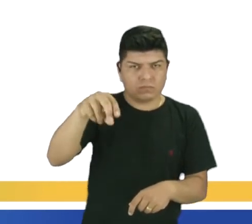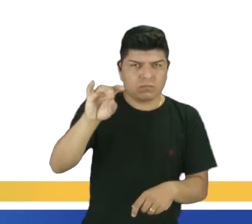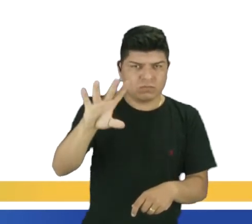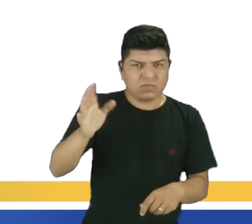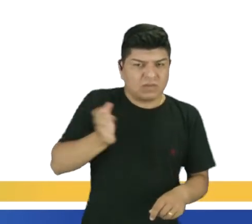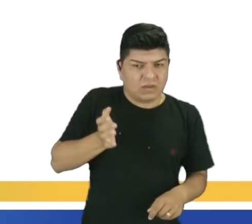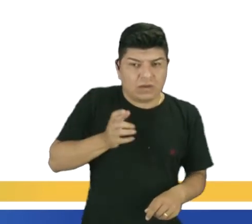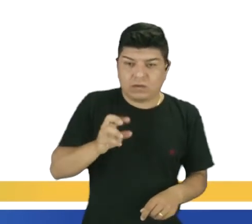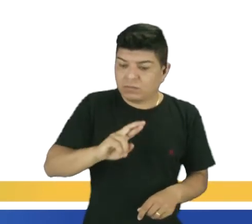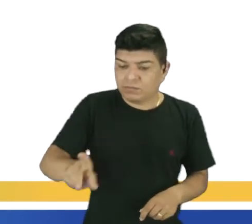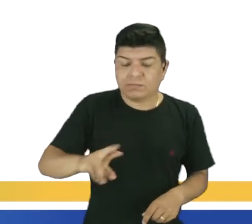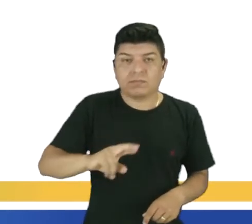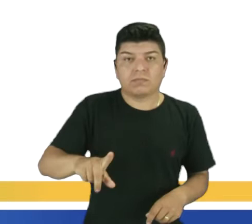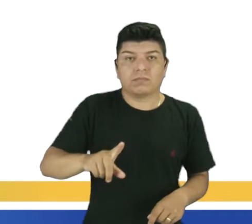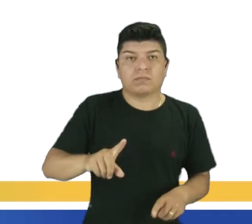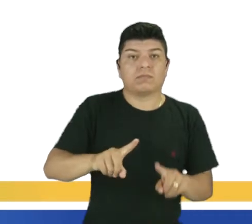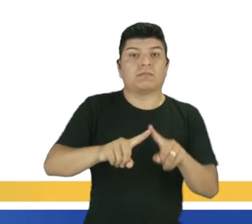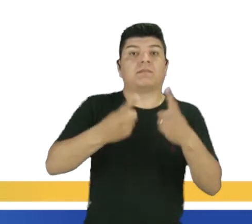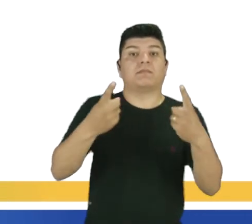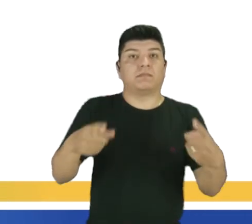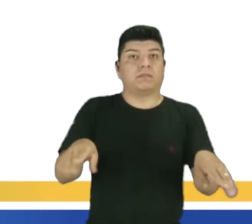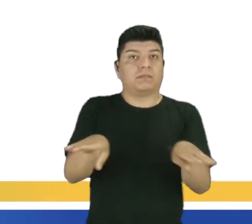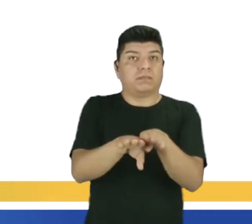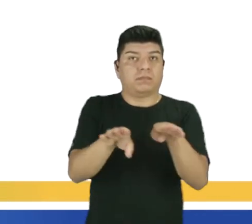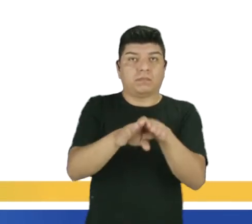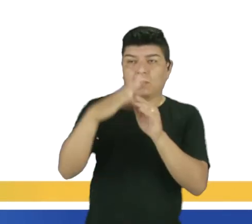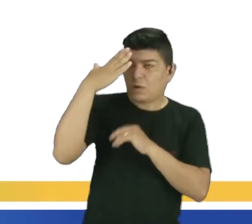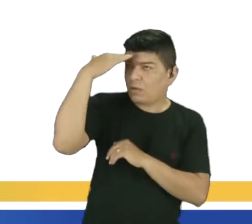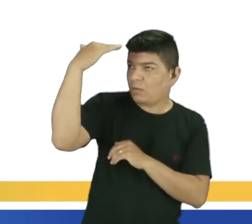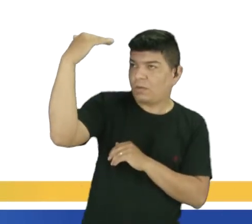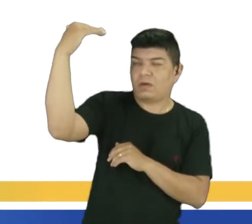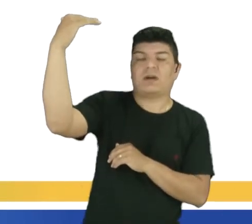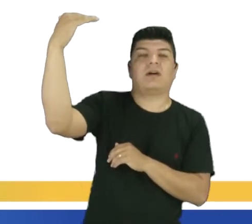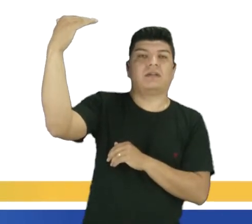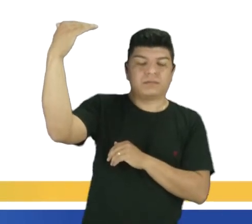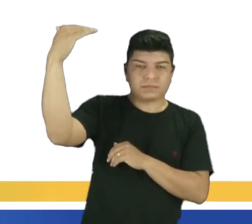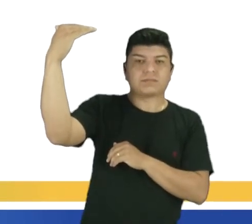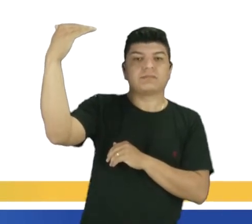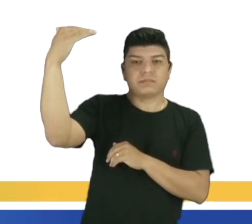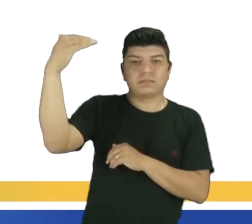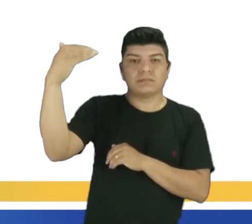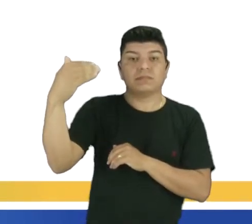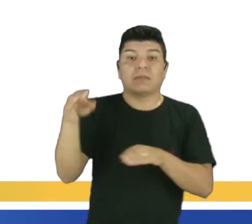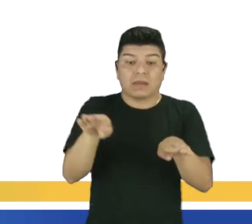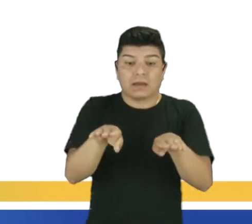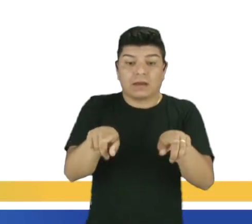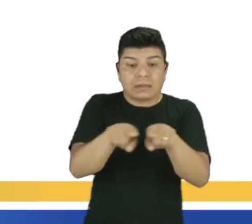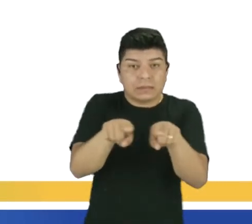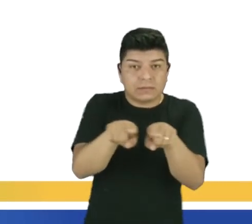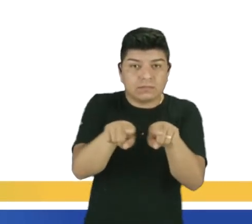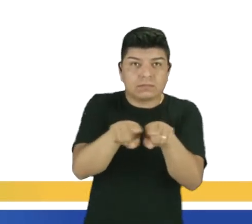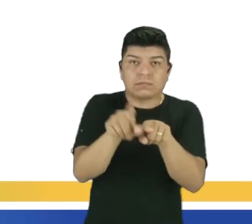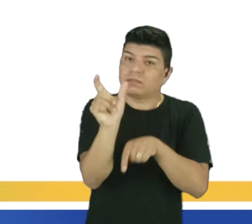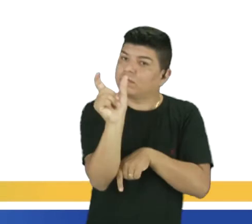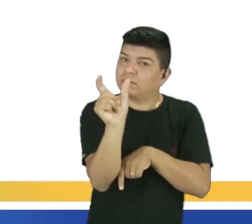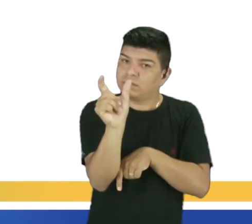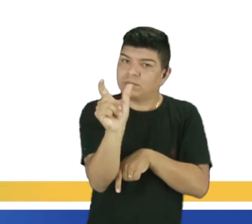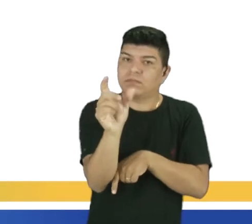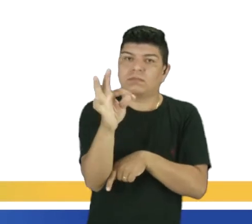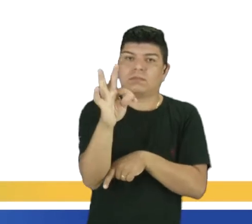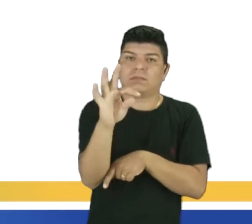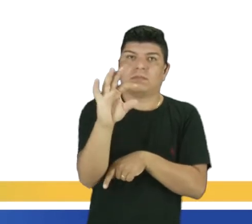a próxima frase vem para complementar o sentido. But also, mas também. Então, not only, não só,